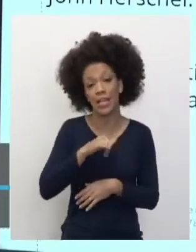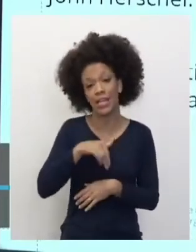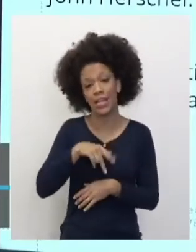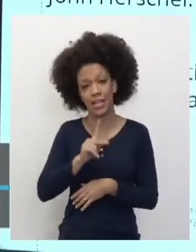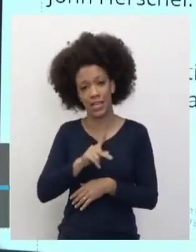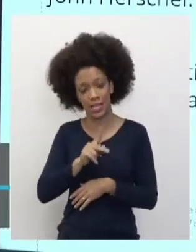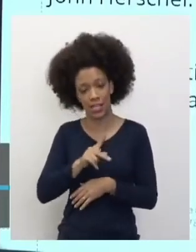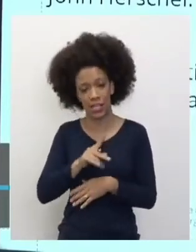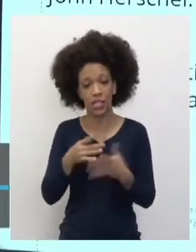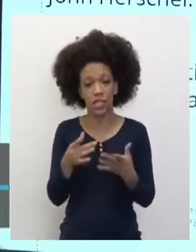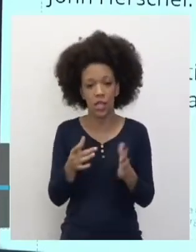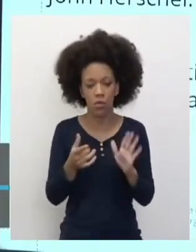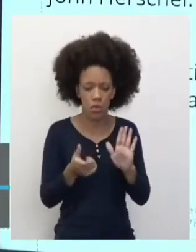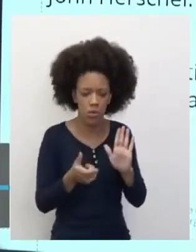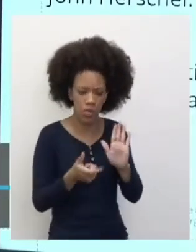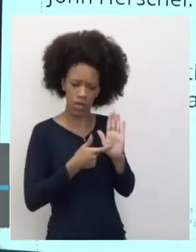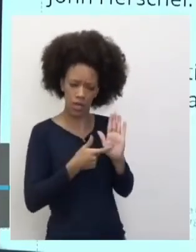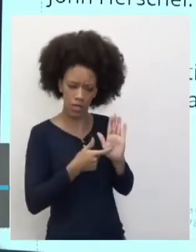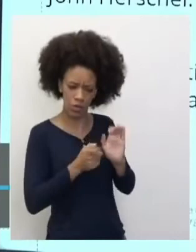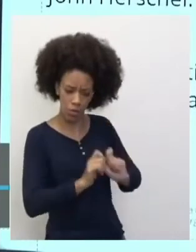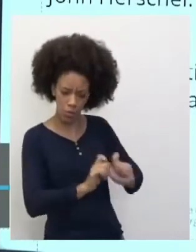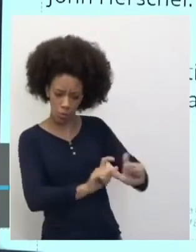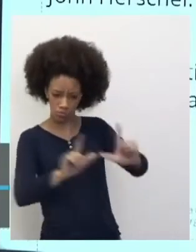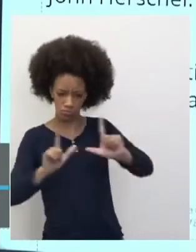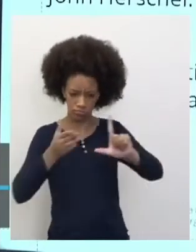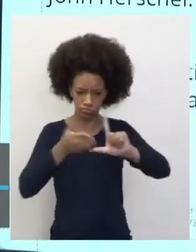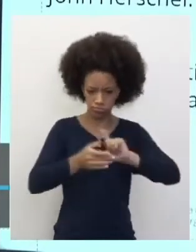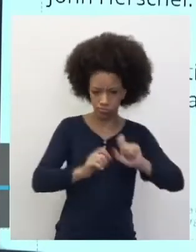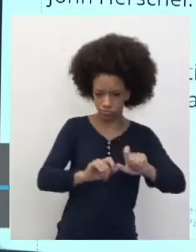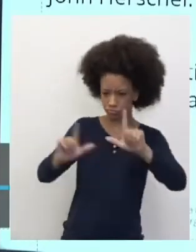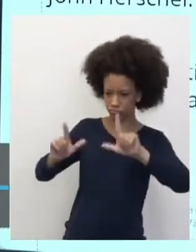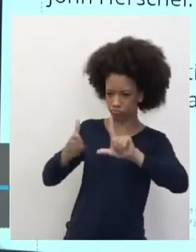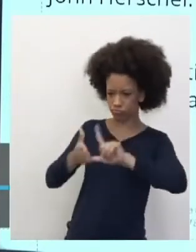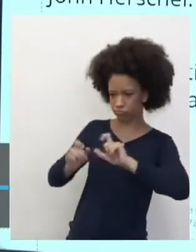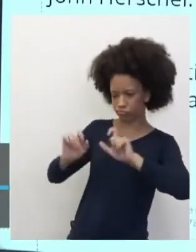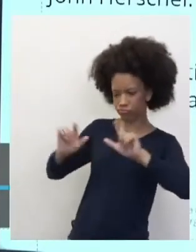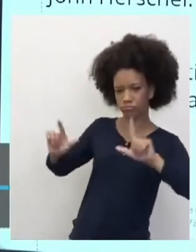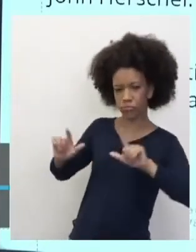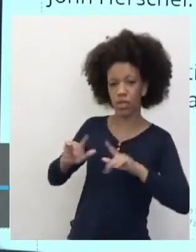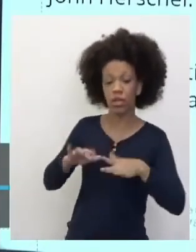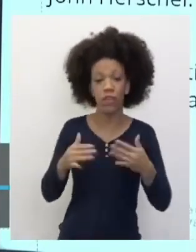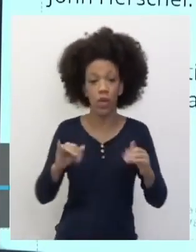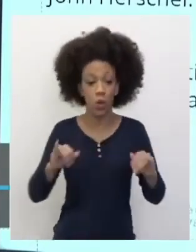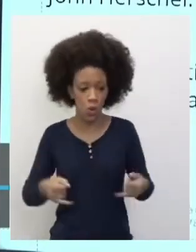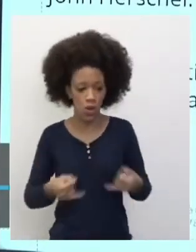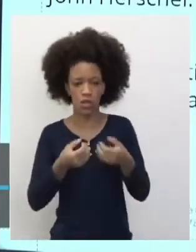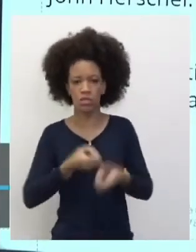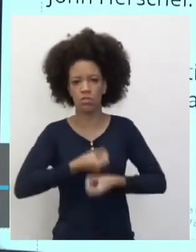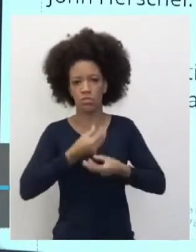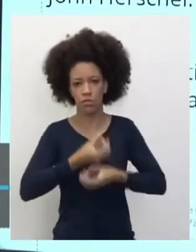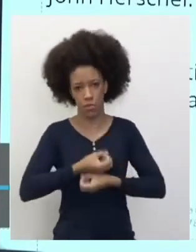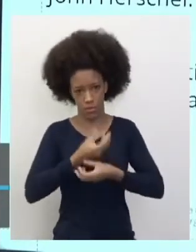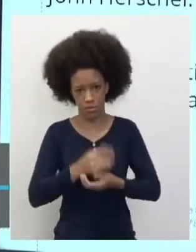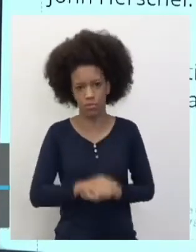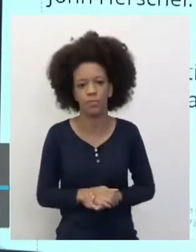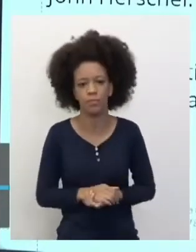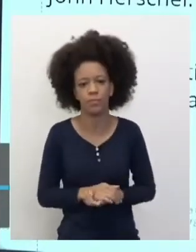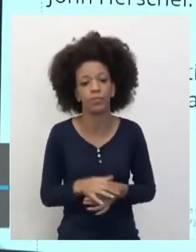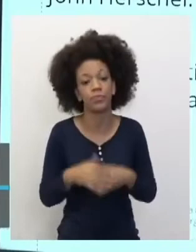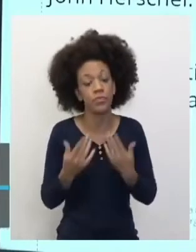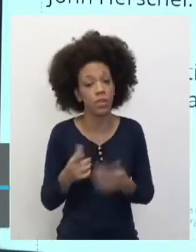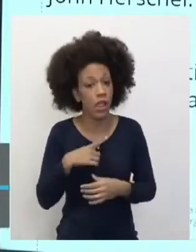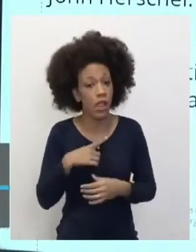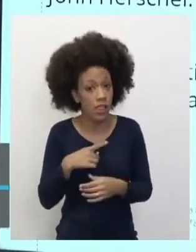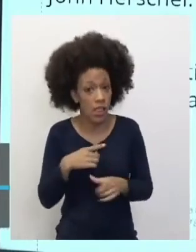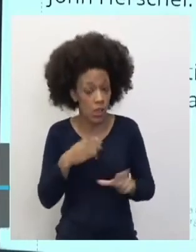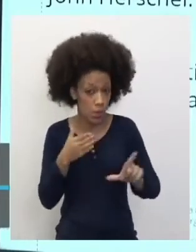Então, eu clico ali, já me dá acesso a uma outra informação e vou conectando as informações, né? Então, a gente tem um